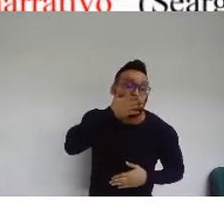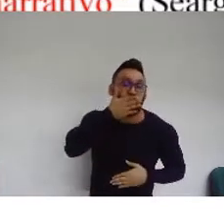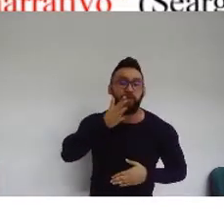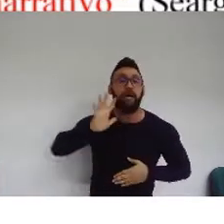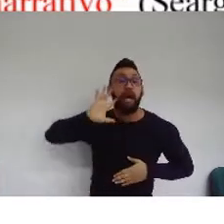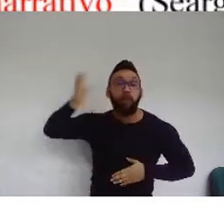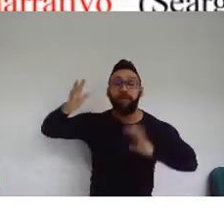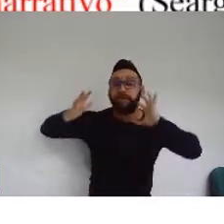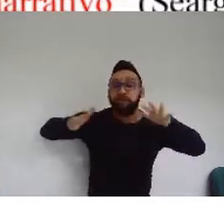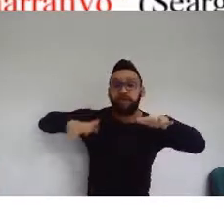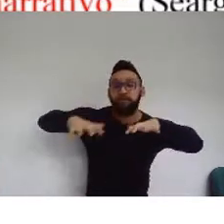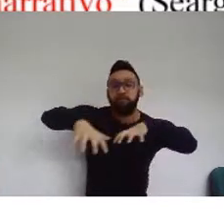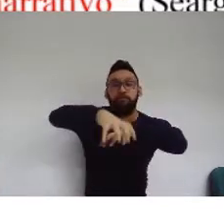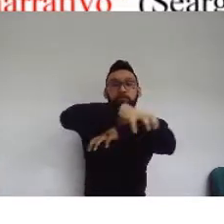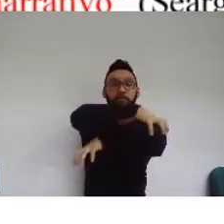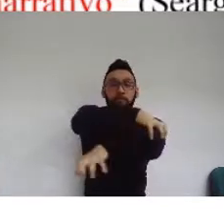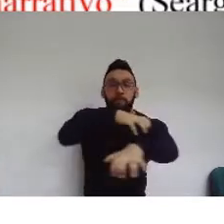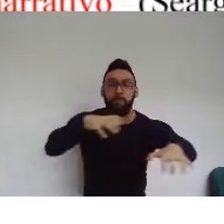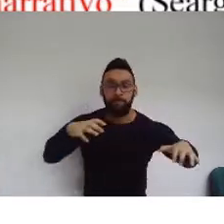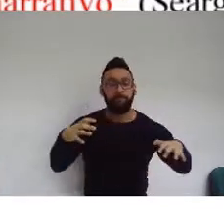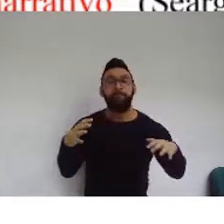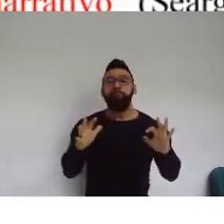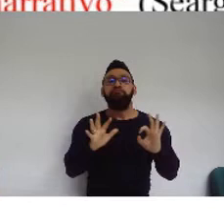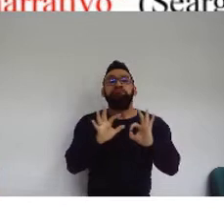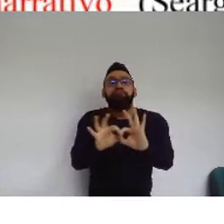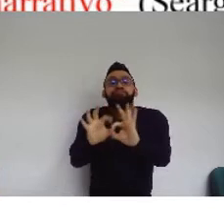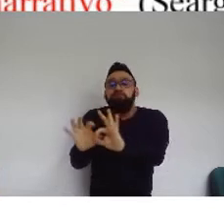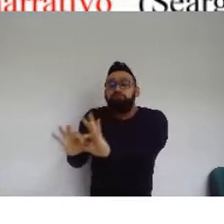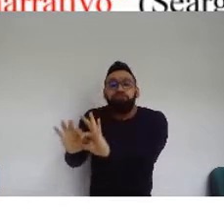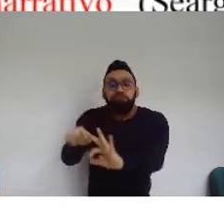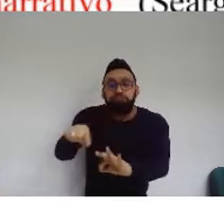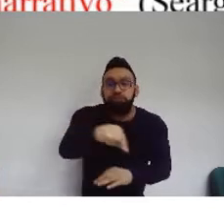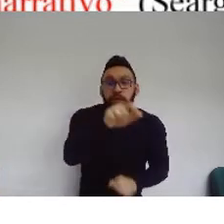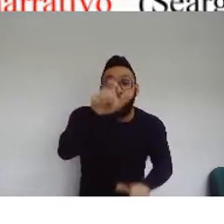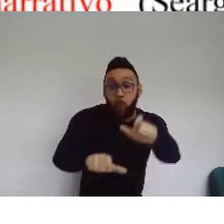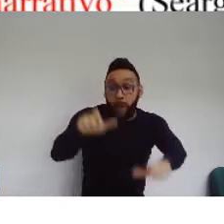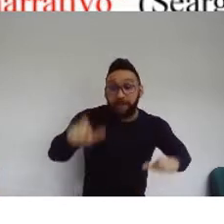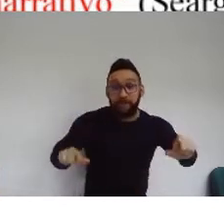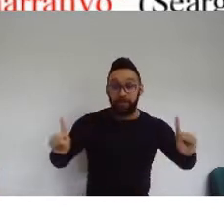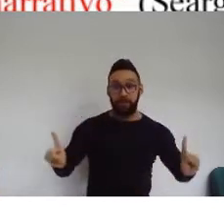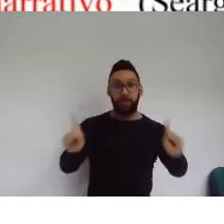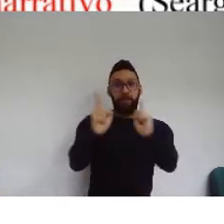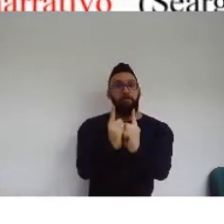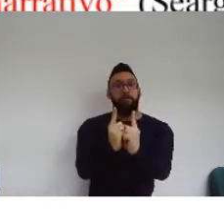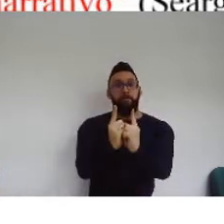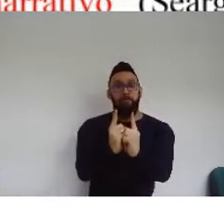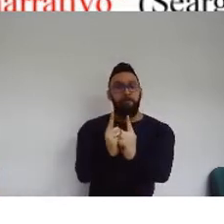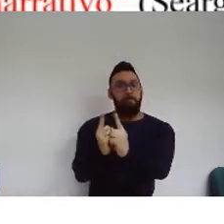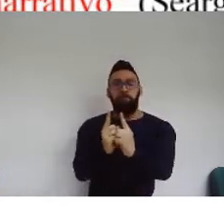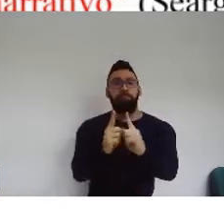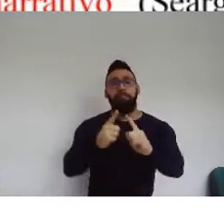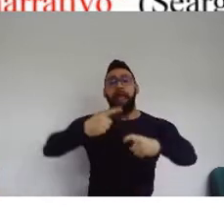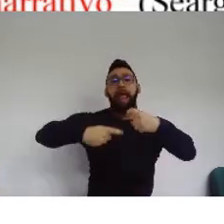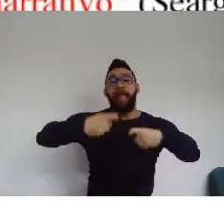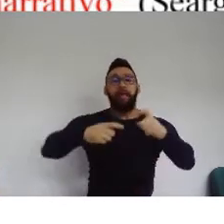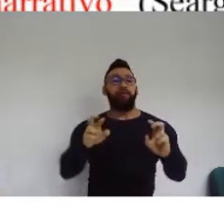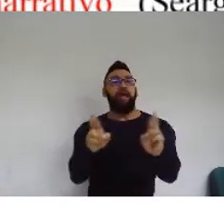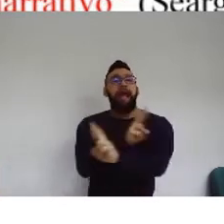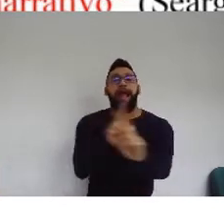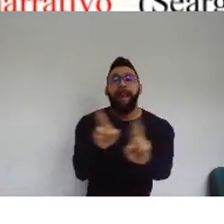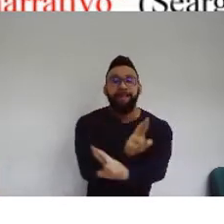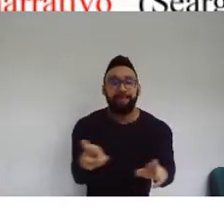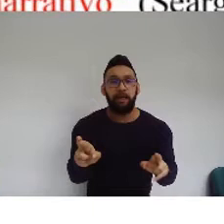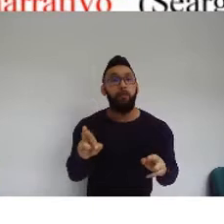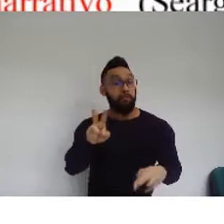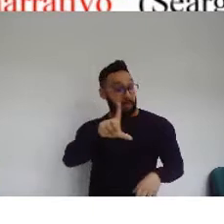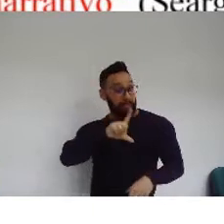nos quais foram produzidos e outros em que foram recontextualizados sucessivamente em sua